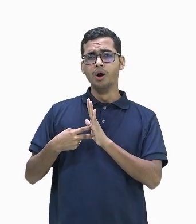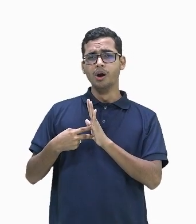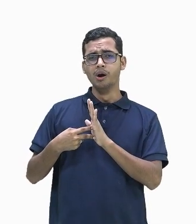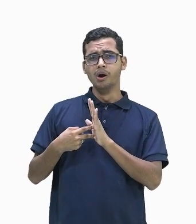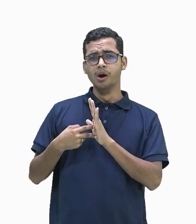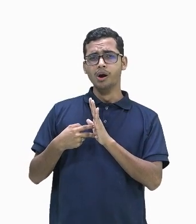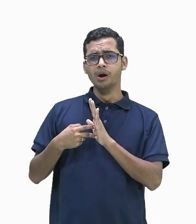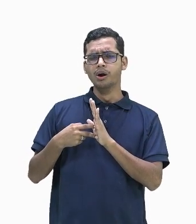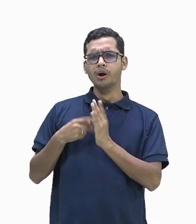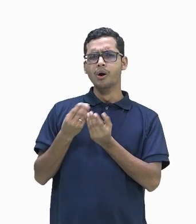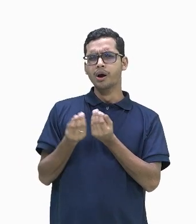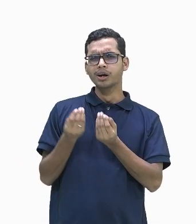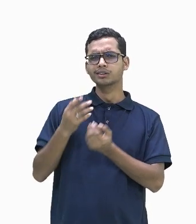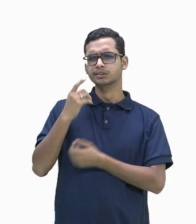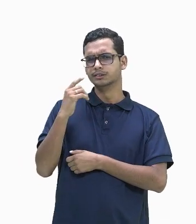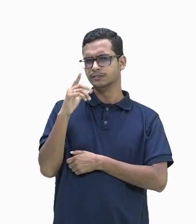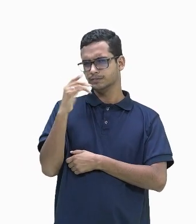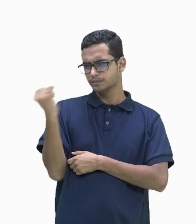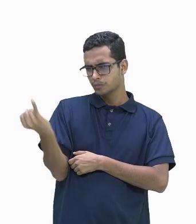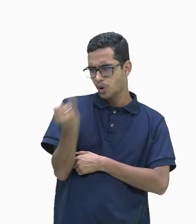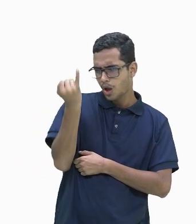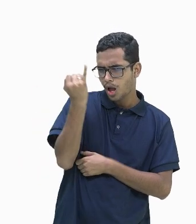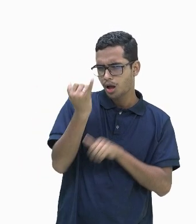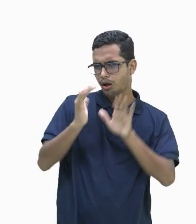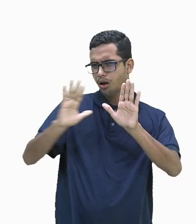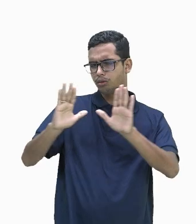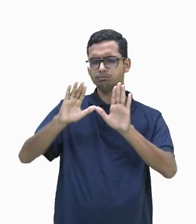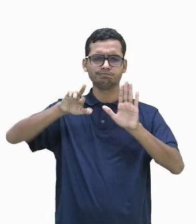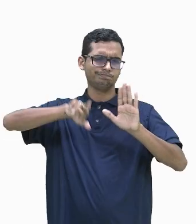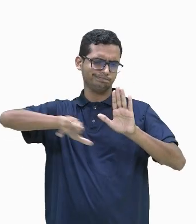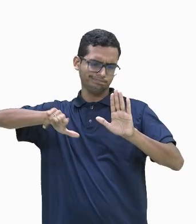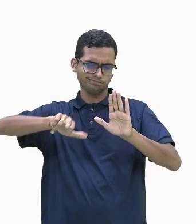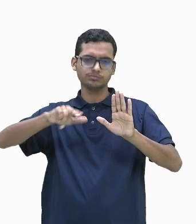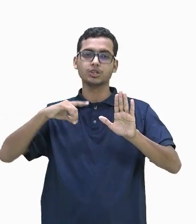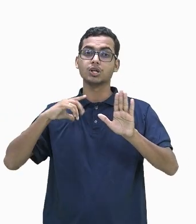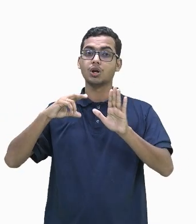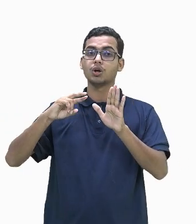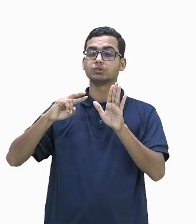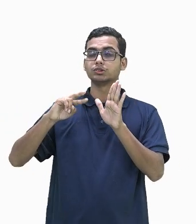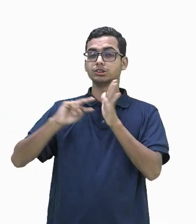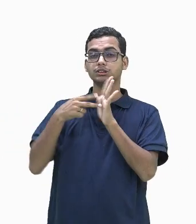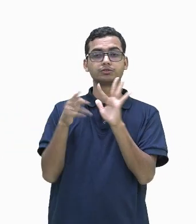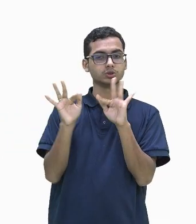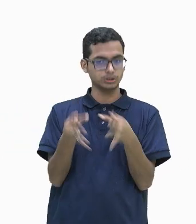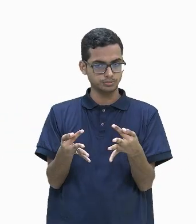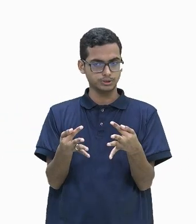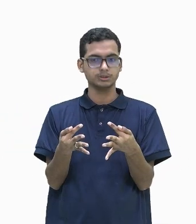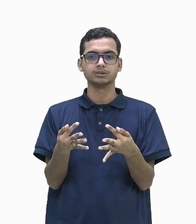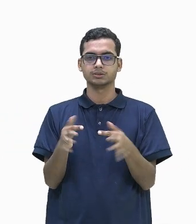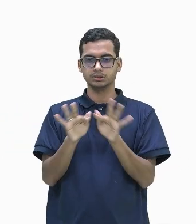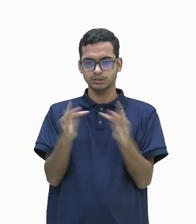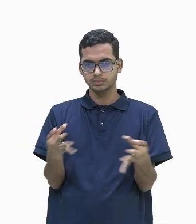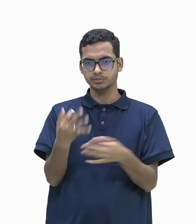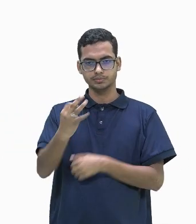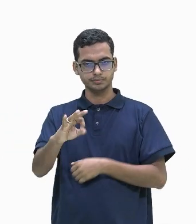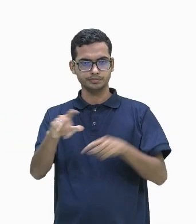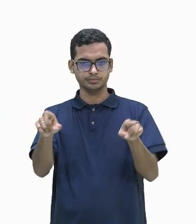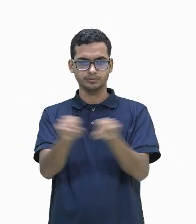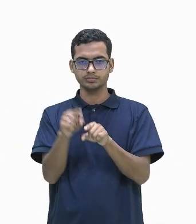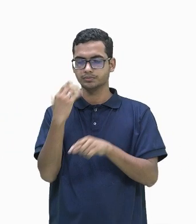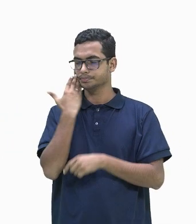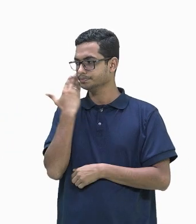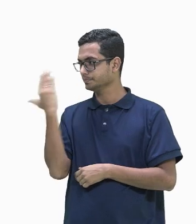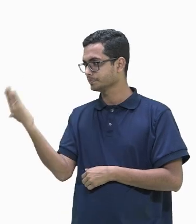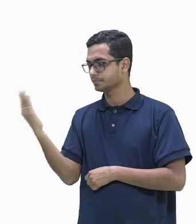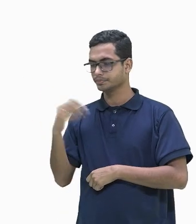sua significação não é tão forte, não é tão importante, né? Não é tão forte como é o caso do predicado verbal. Tanto